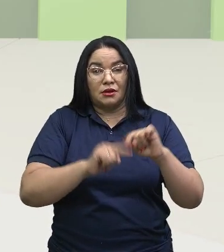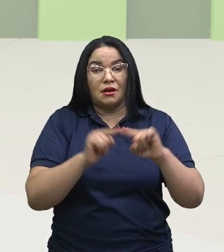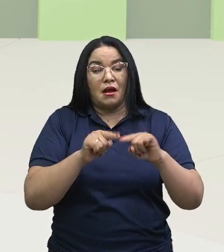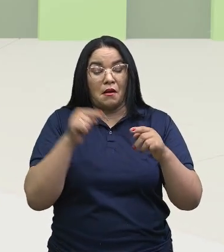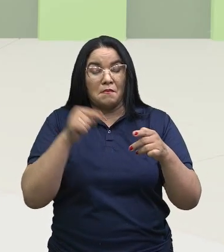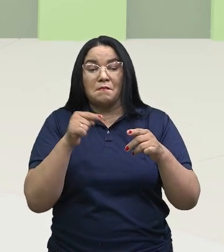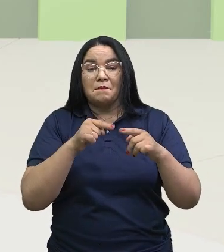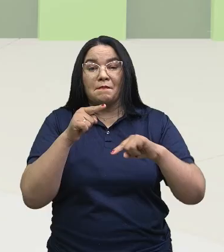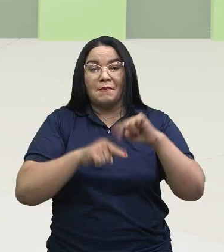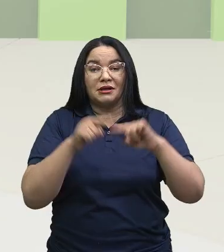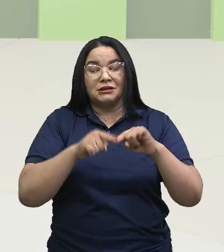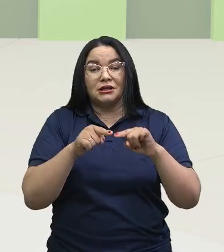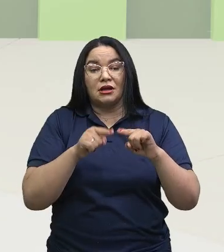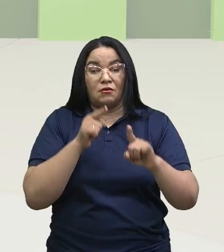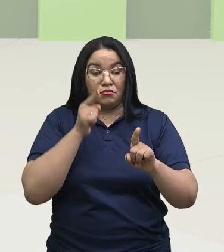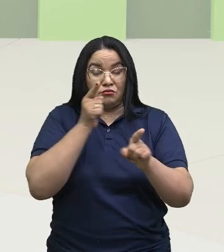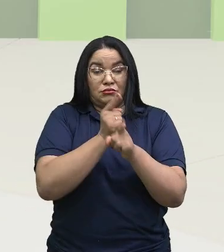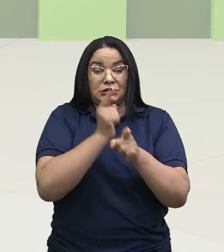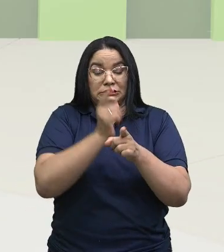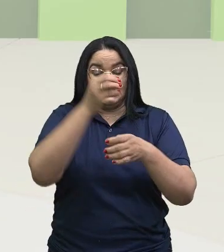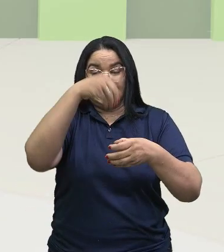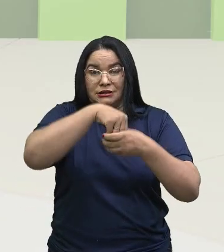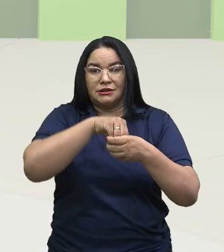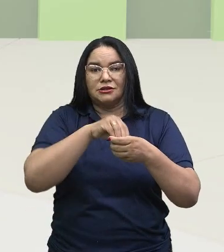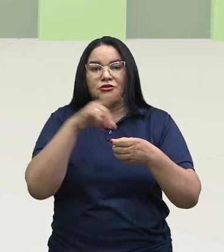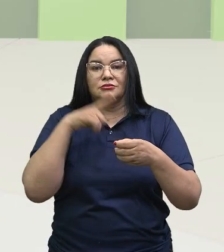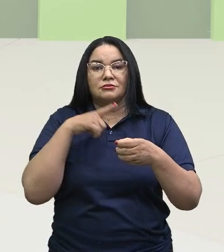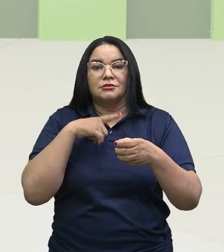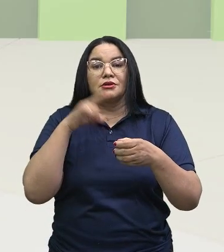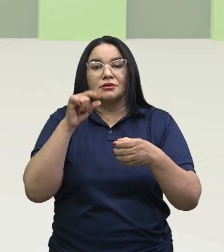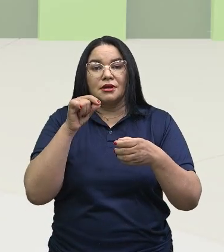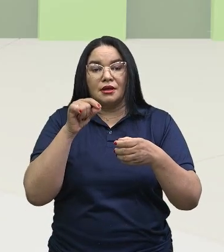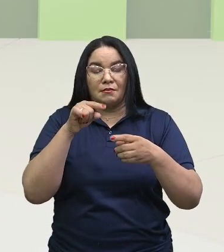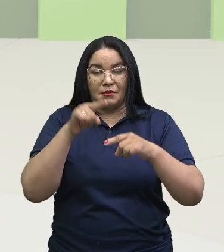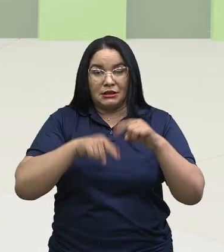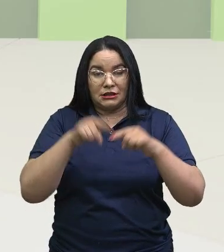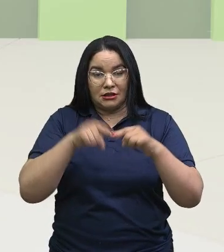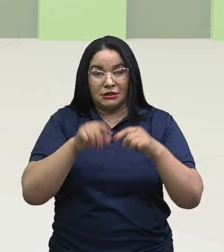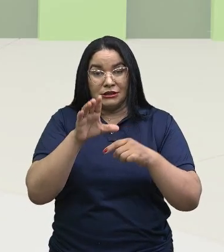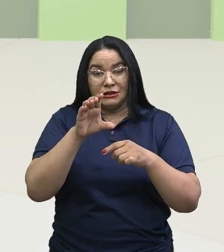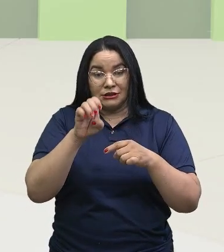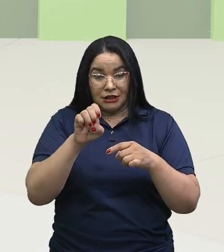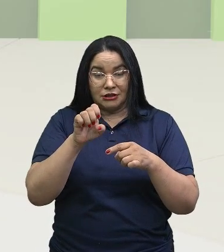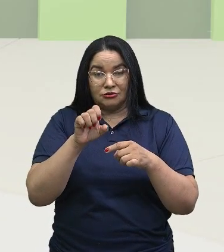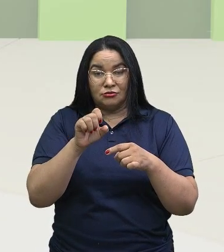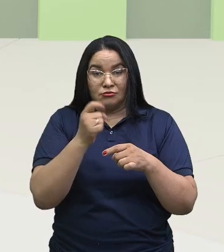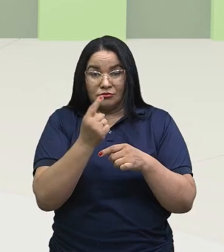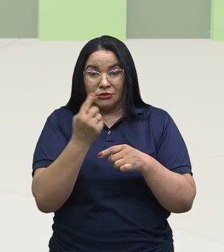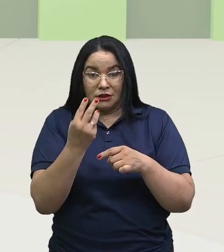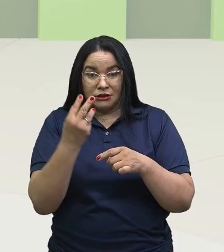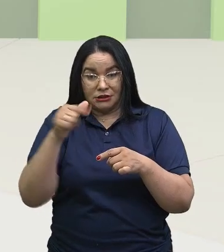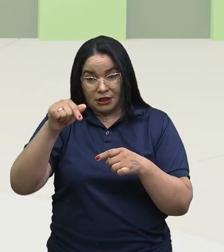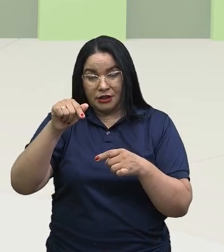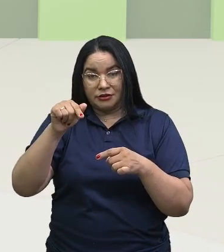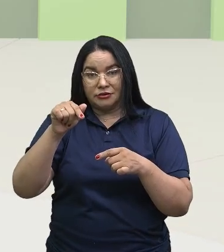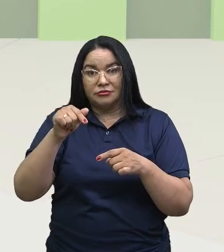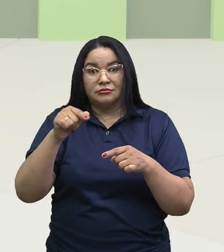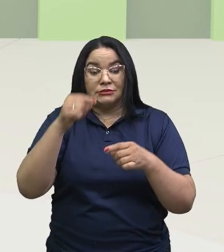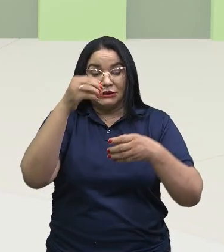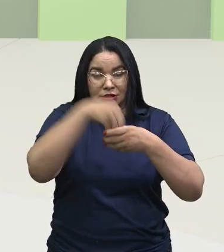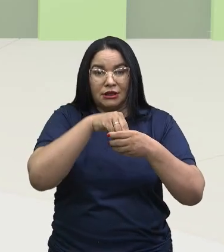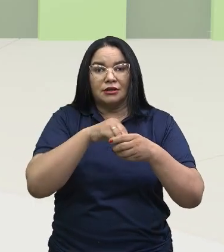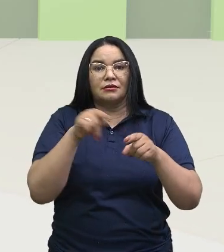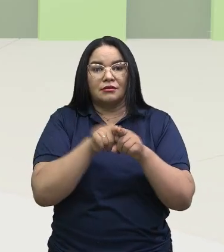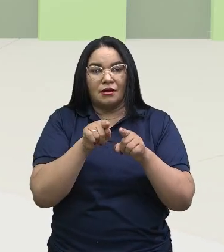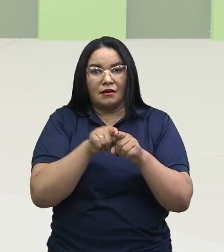acontece? Dentro dele tinha um material, que é o césio-137. O césio-137 também